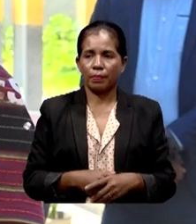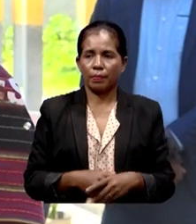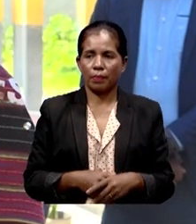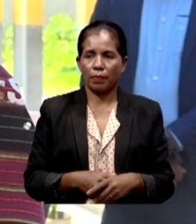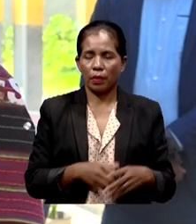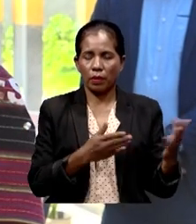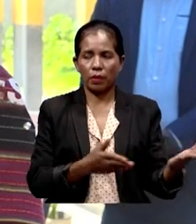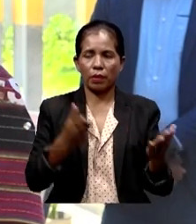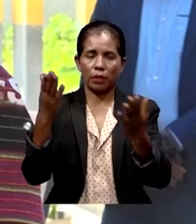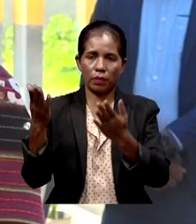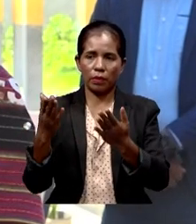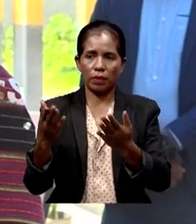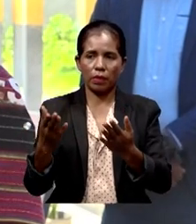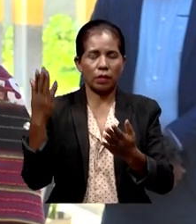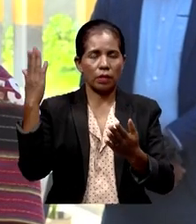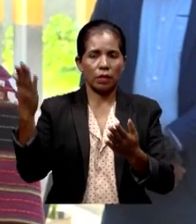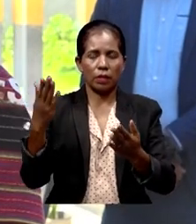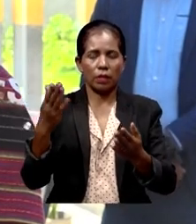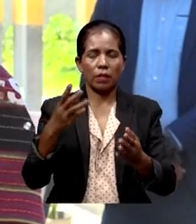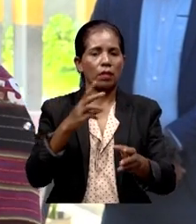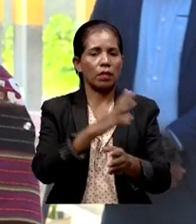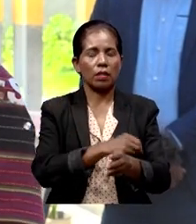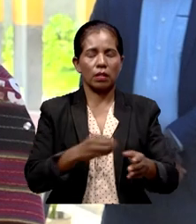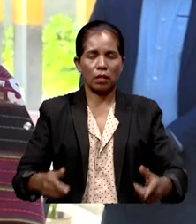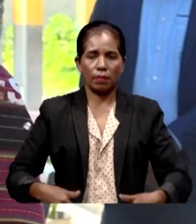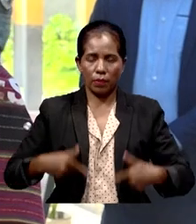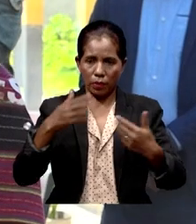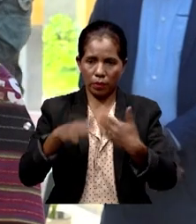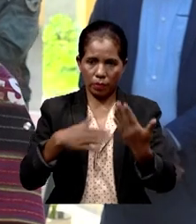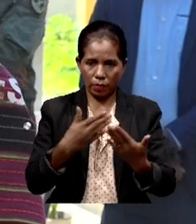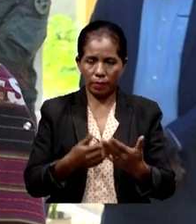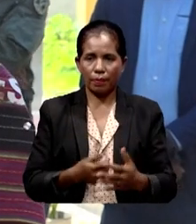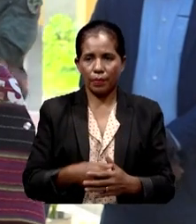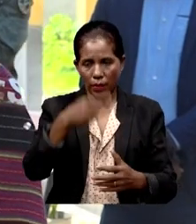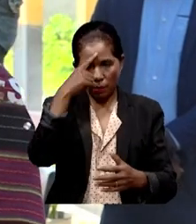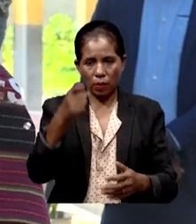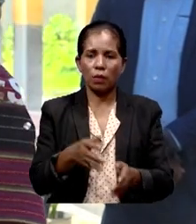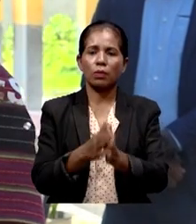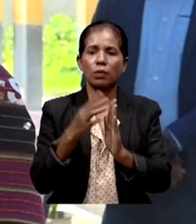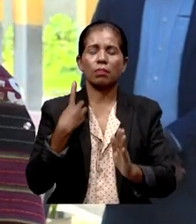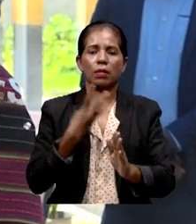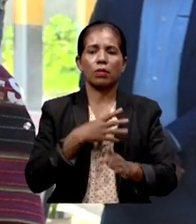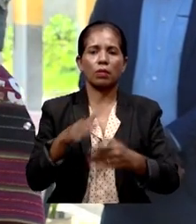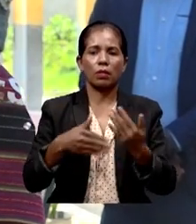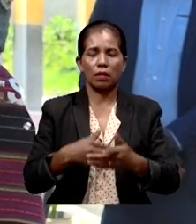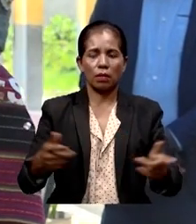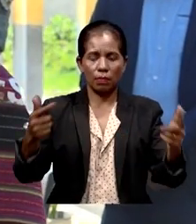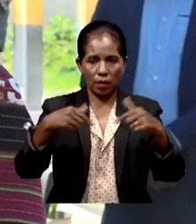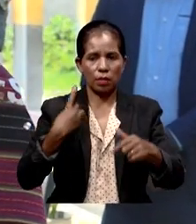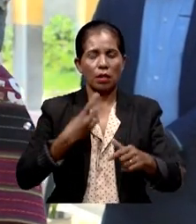Loi, iha ne prosor ne tomat. Tamba ida ne, kusu ba ita hototo, ma ita halok